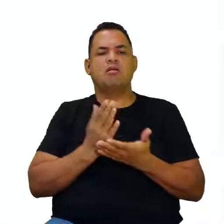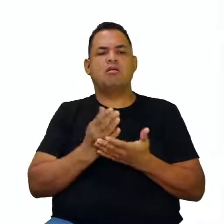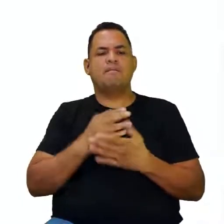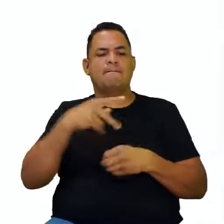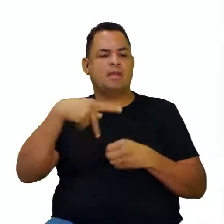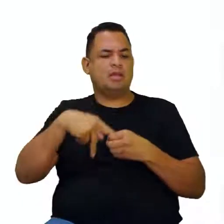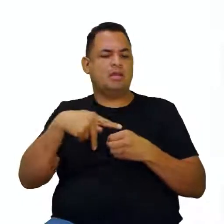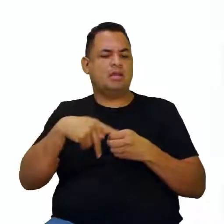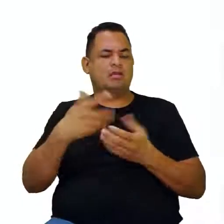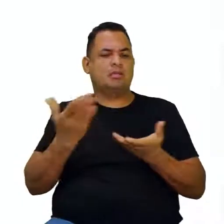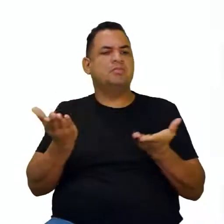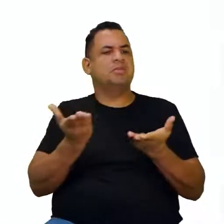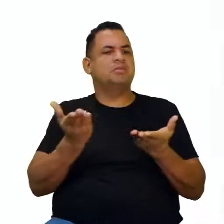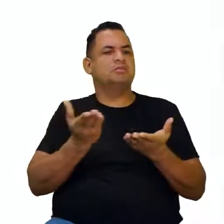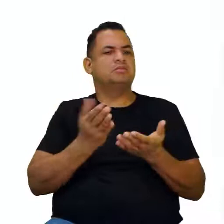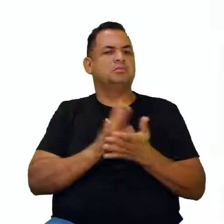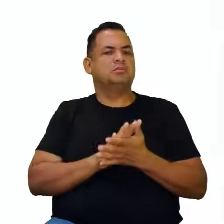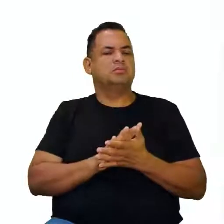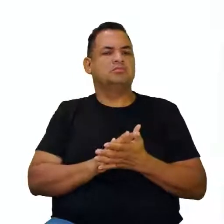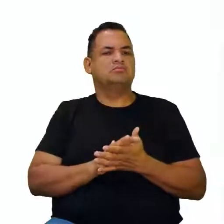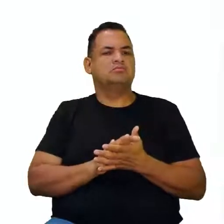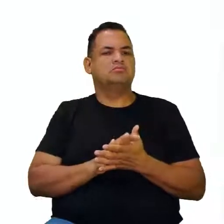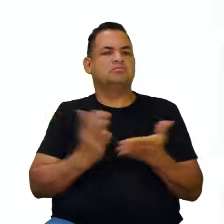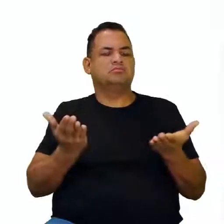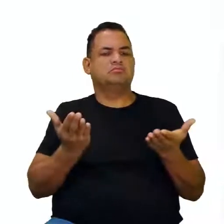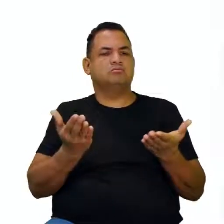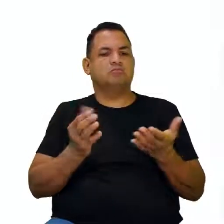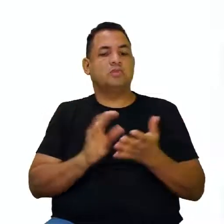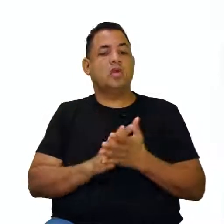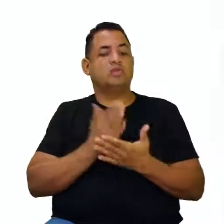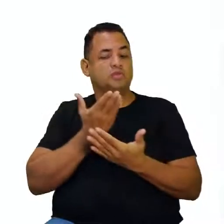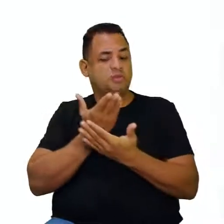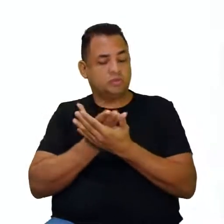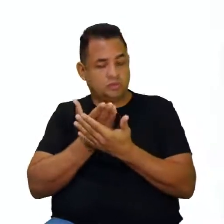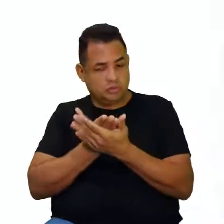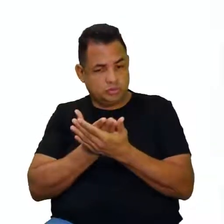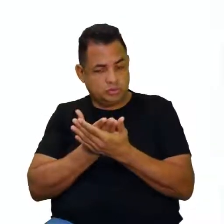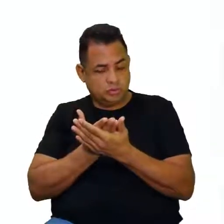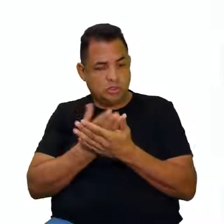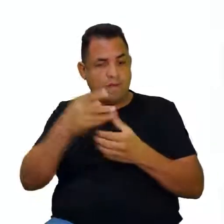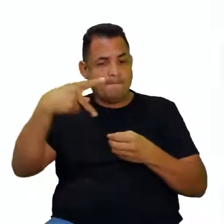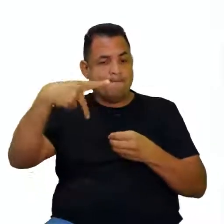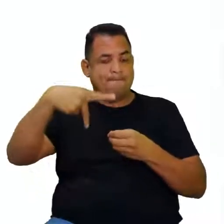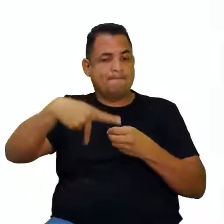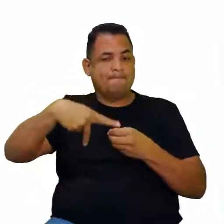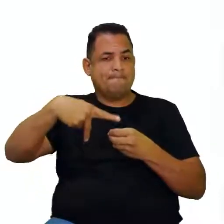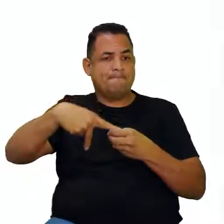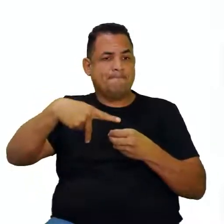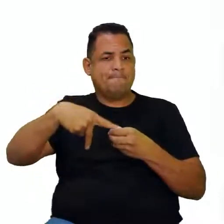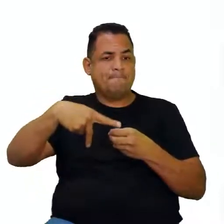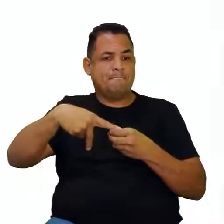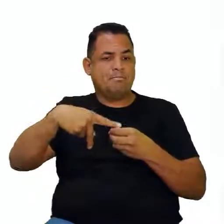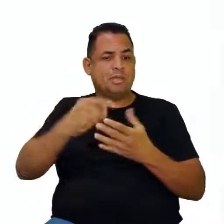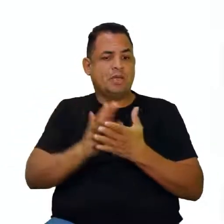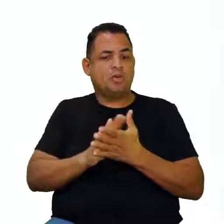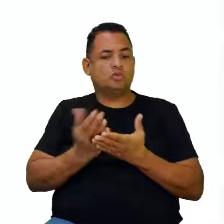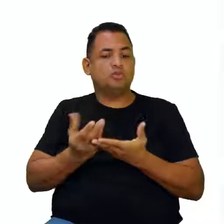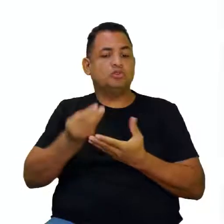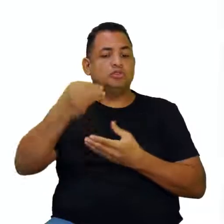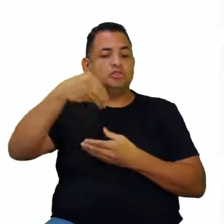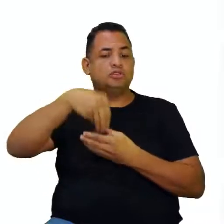1, e trabalhamos agora também. E nós vimos, tá, que o petróleo, ele é a fonte